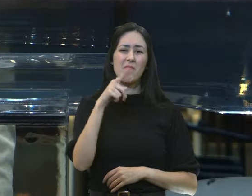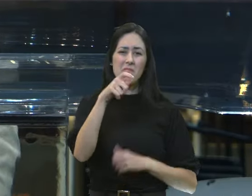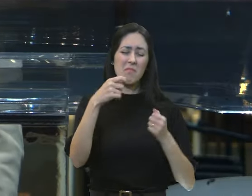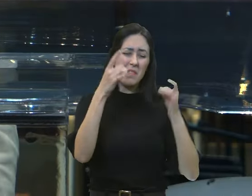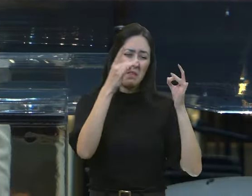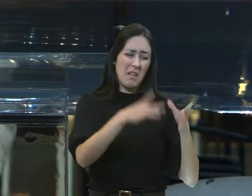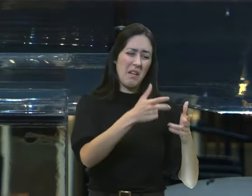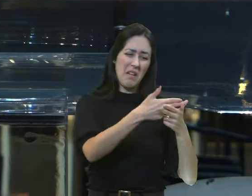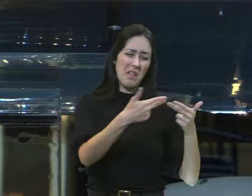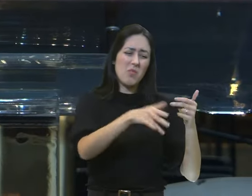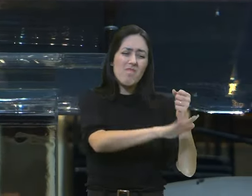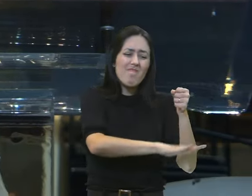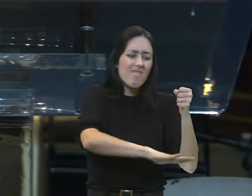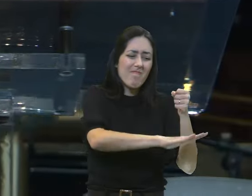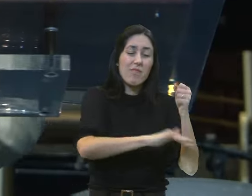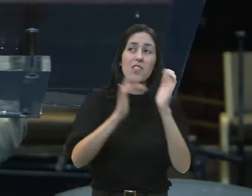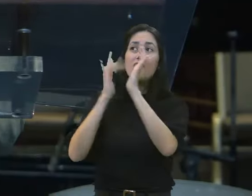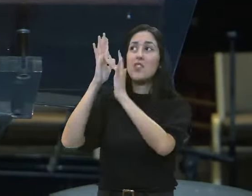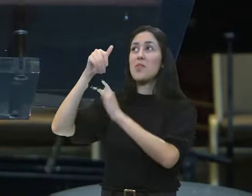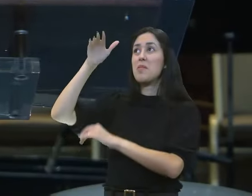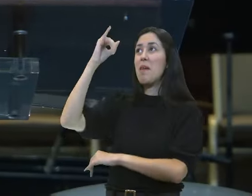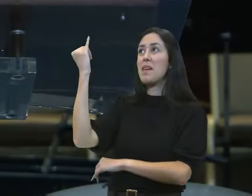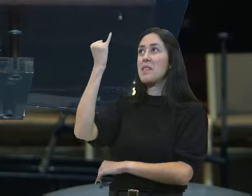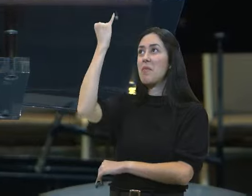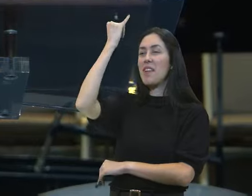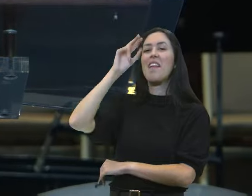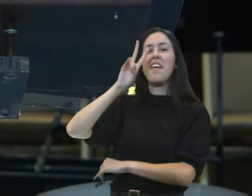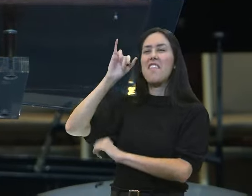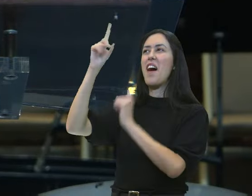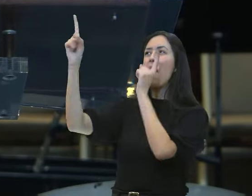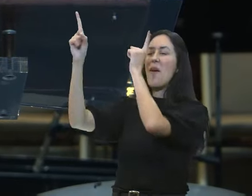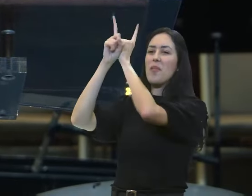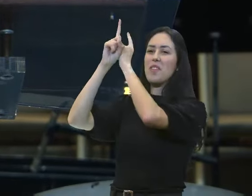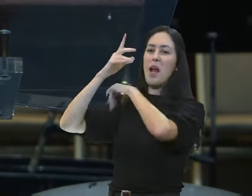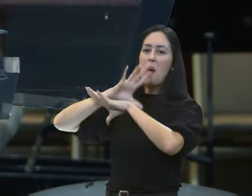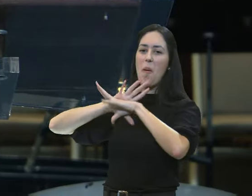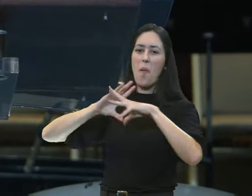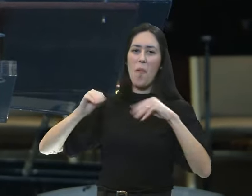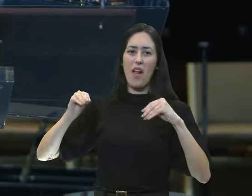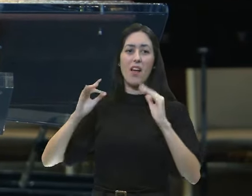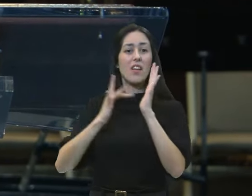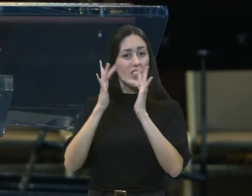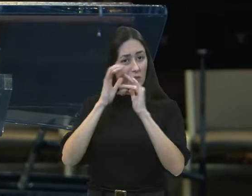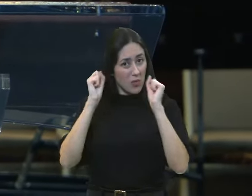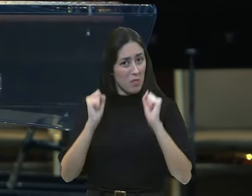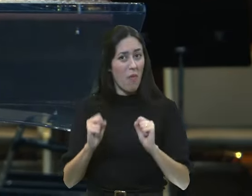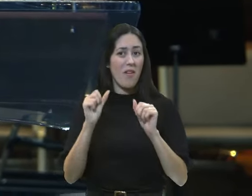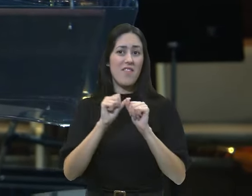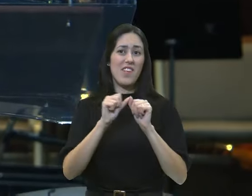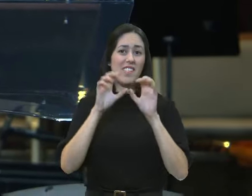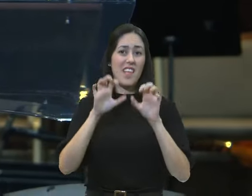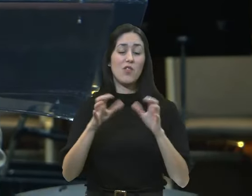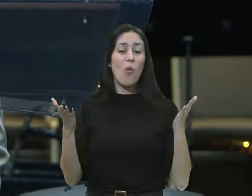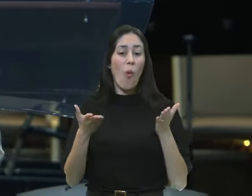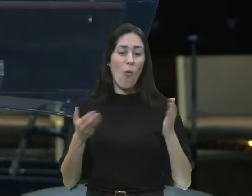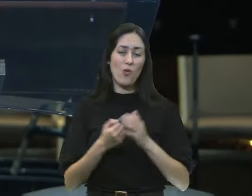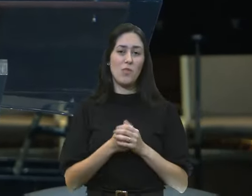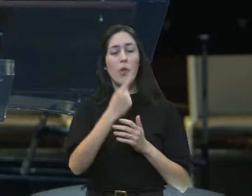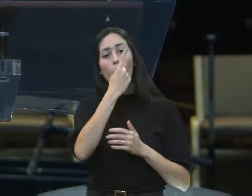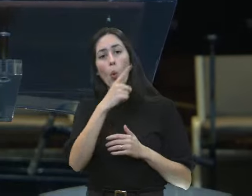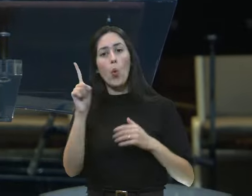da vida. Ele vai te abençoar, Ele vai te curar. Hoje Ele pode fazer isso. Em último